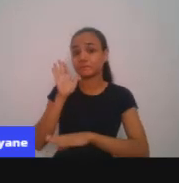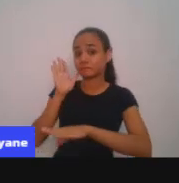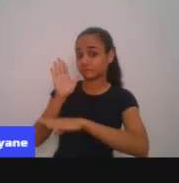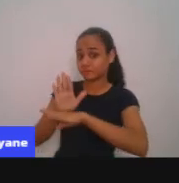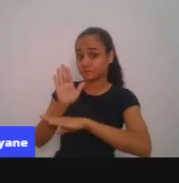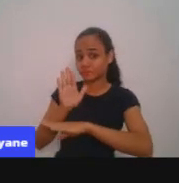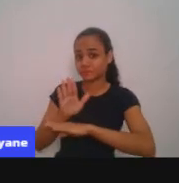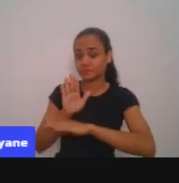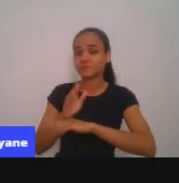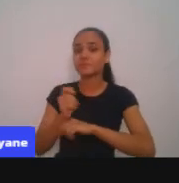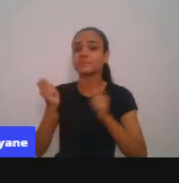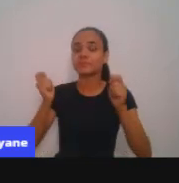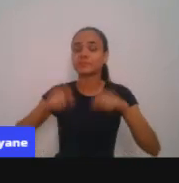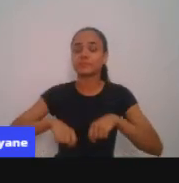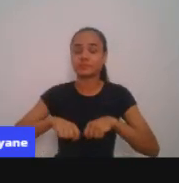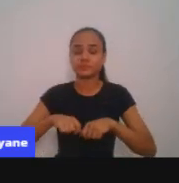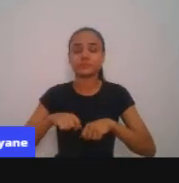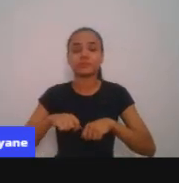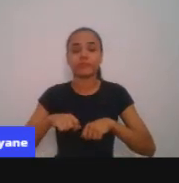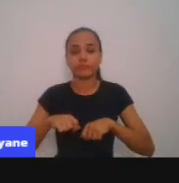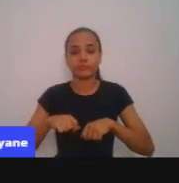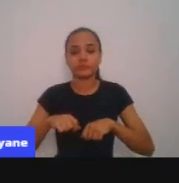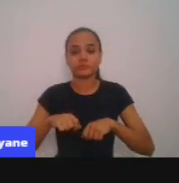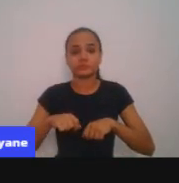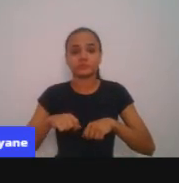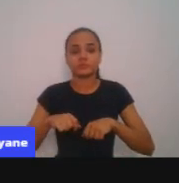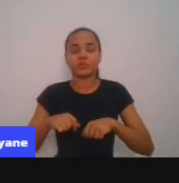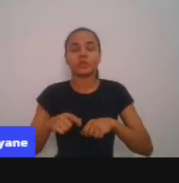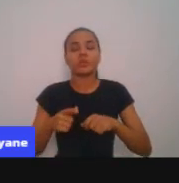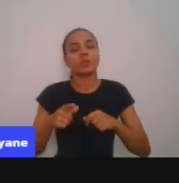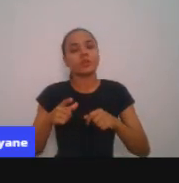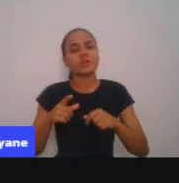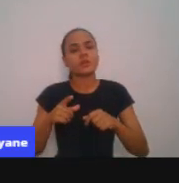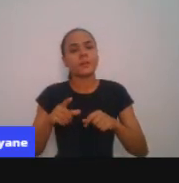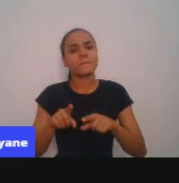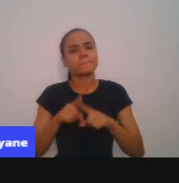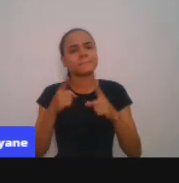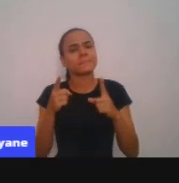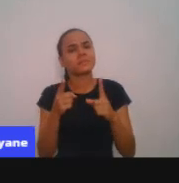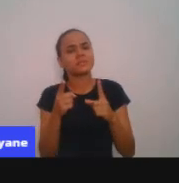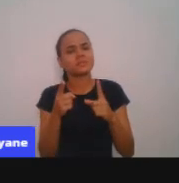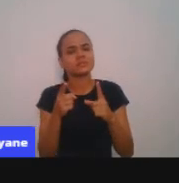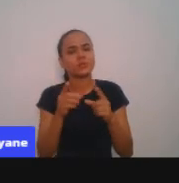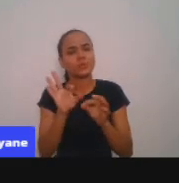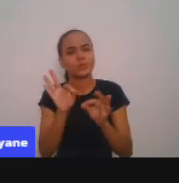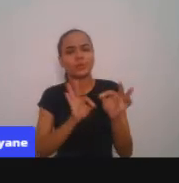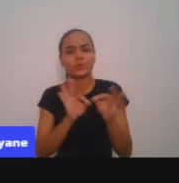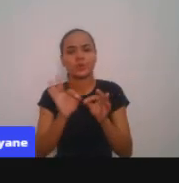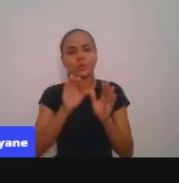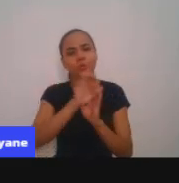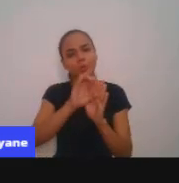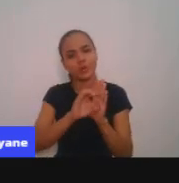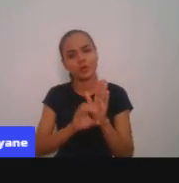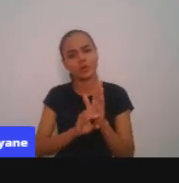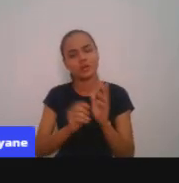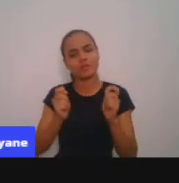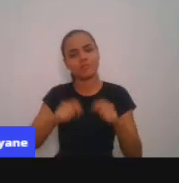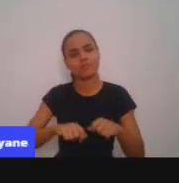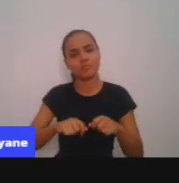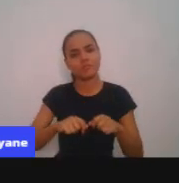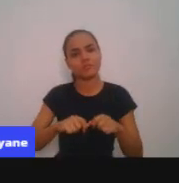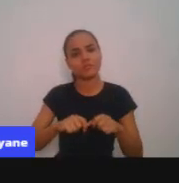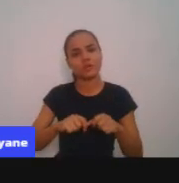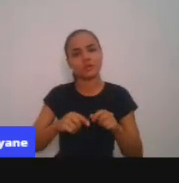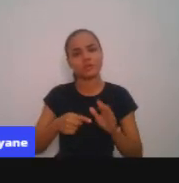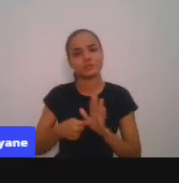a produzir um conteúdo que eu possa levar para os meus alunos. Eu posso até gravar um vídeo falando sobre